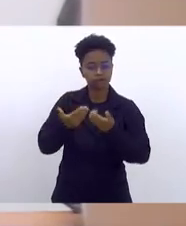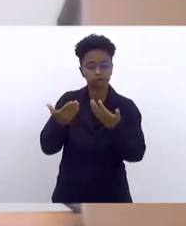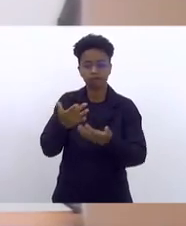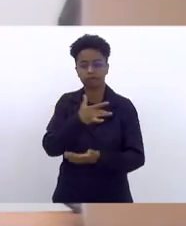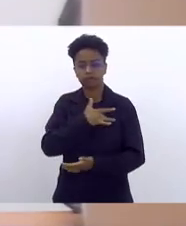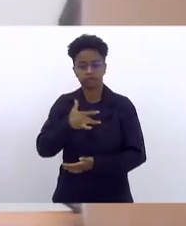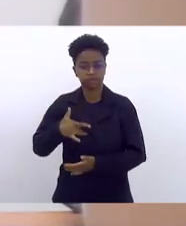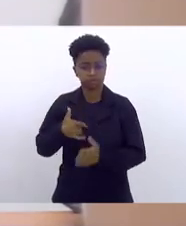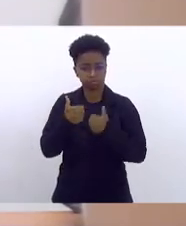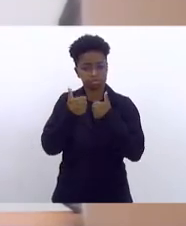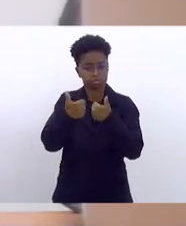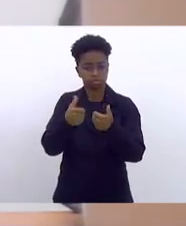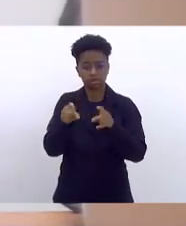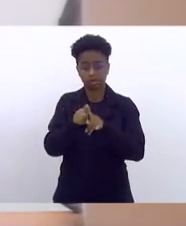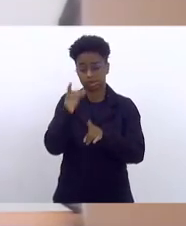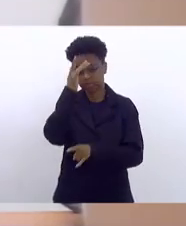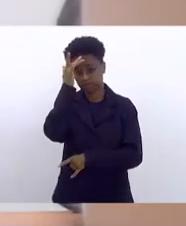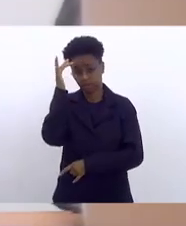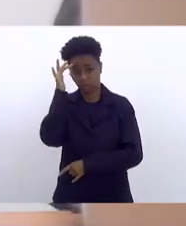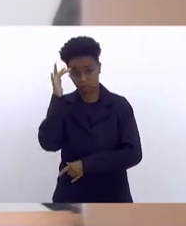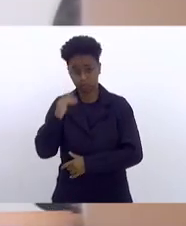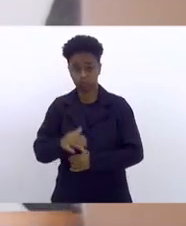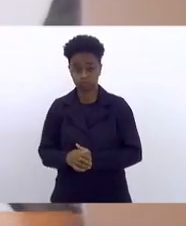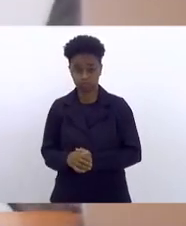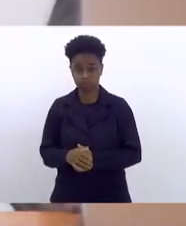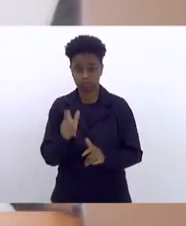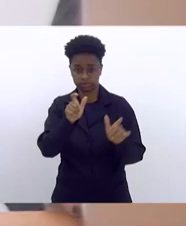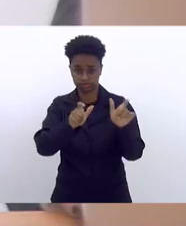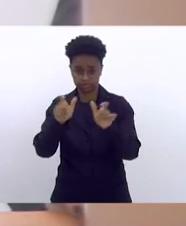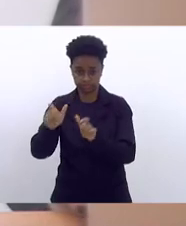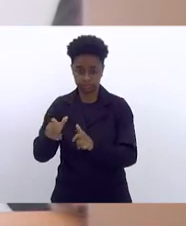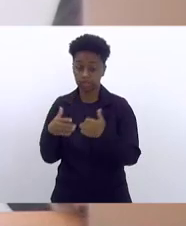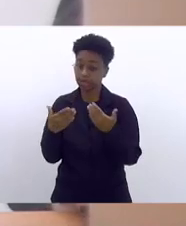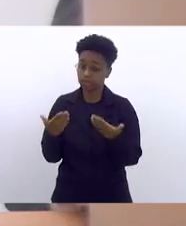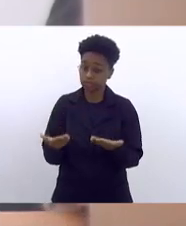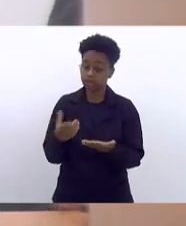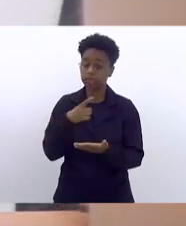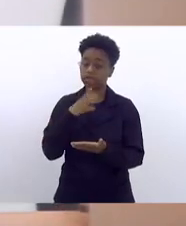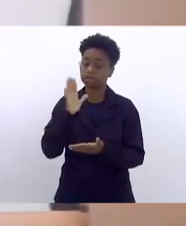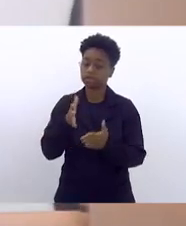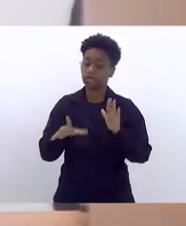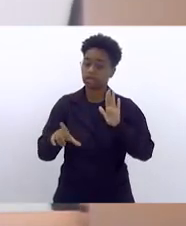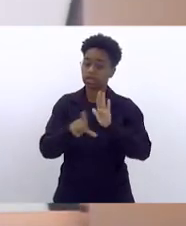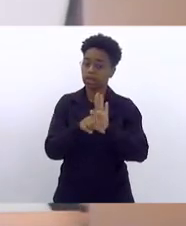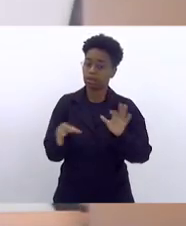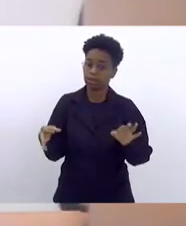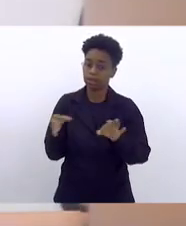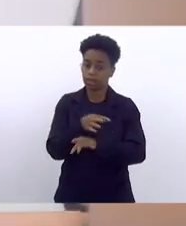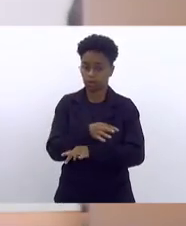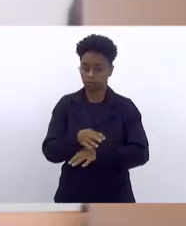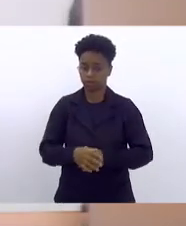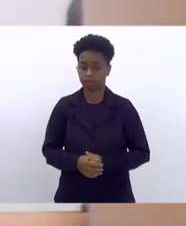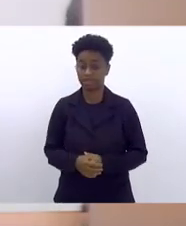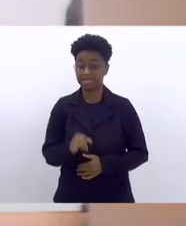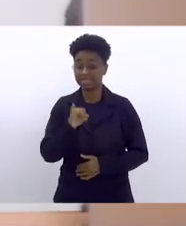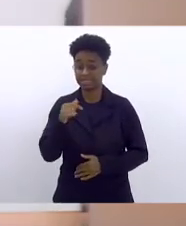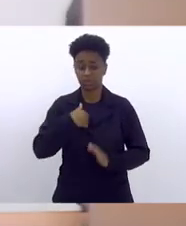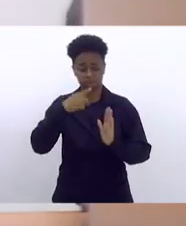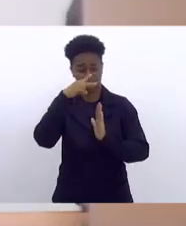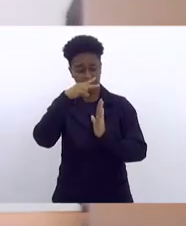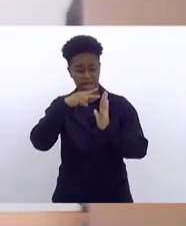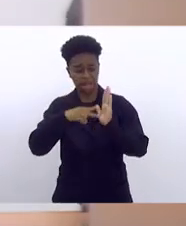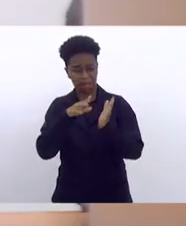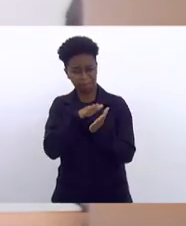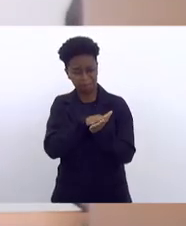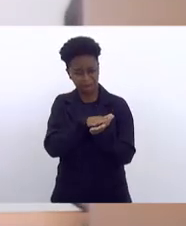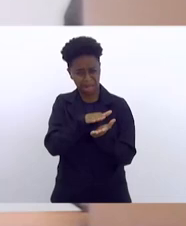física e mental do indivíduo então nós já temos leis e legislações se eu for ler todos aqui